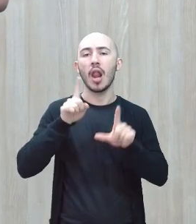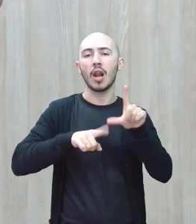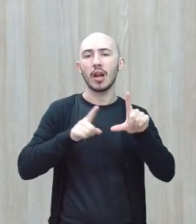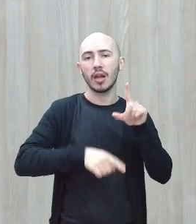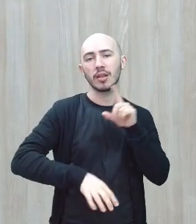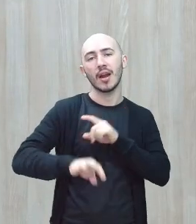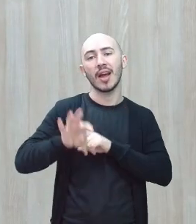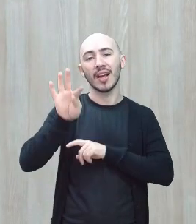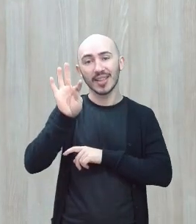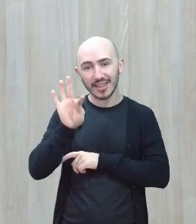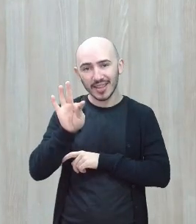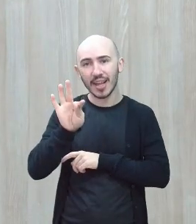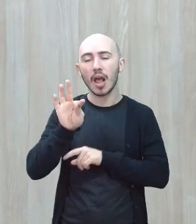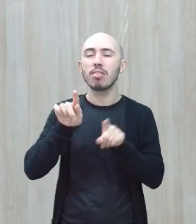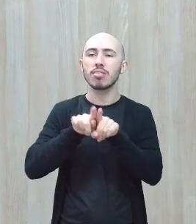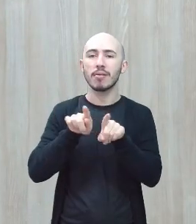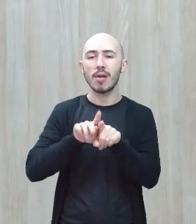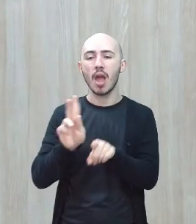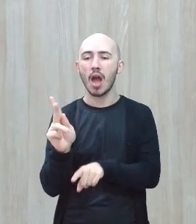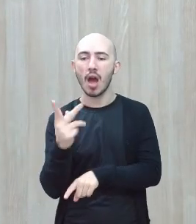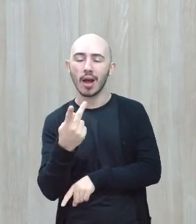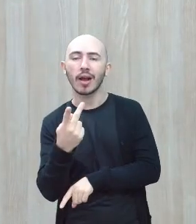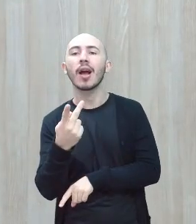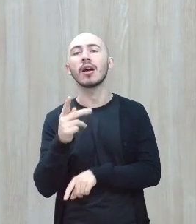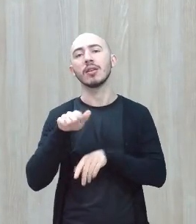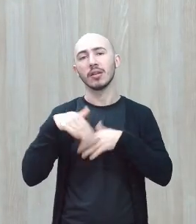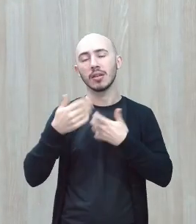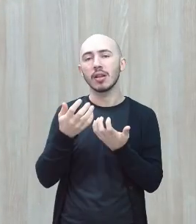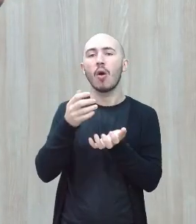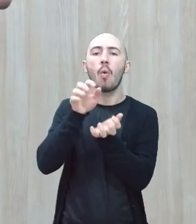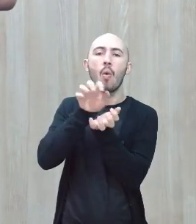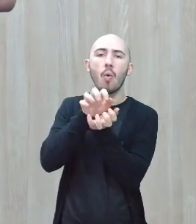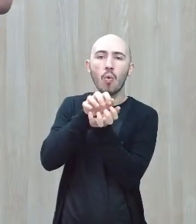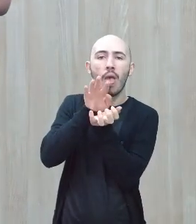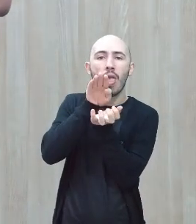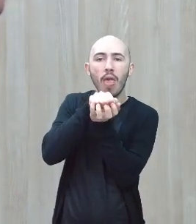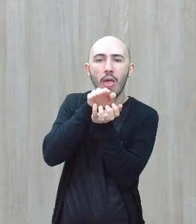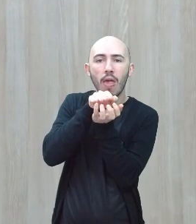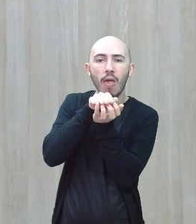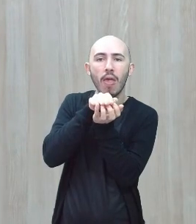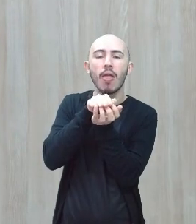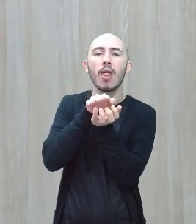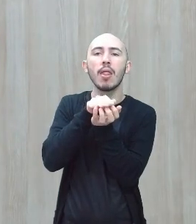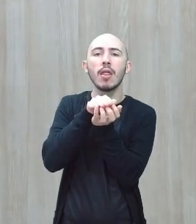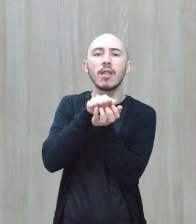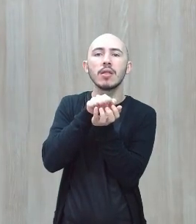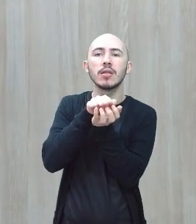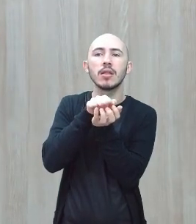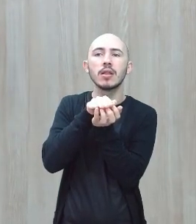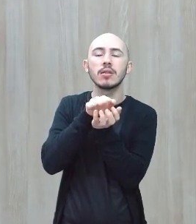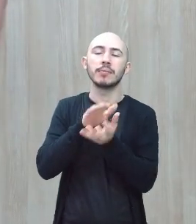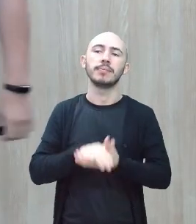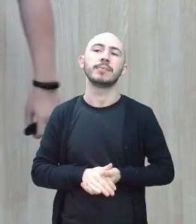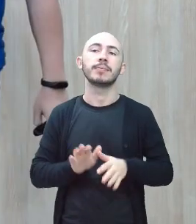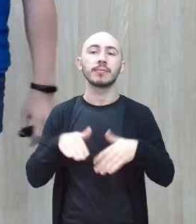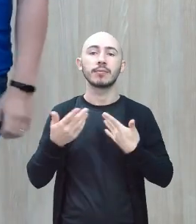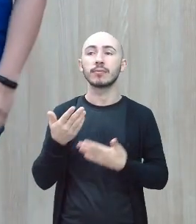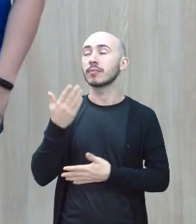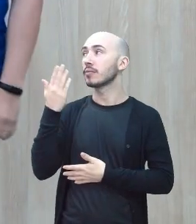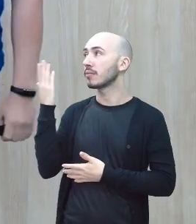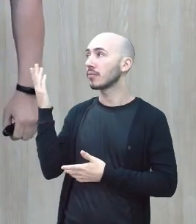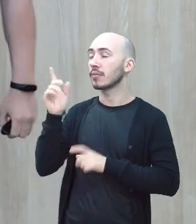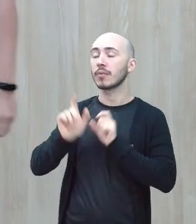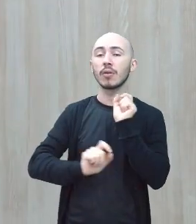corretamente. E a dificuldade é porque a gente não tem esse fonema aqui. E three para 3, valendo, né? Aqui uma particularidade é o